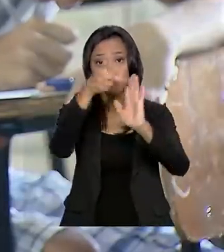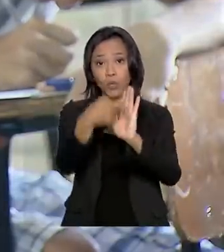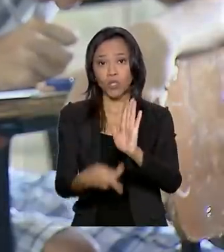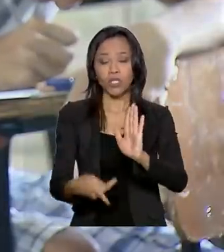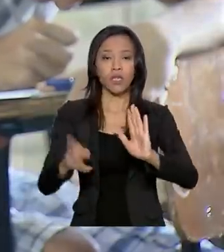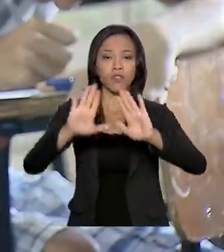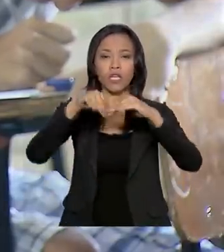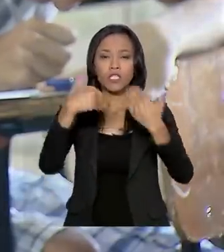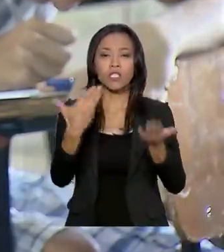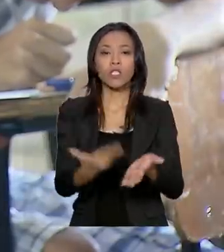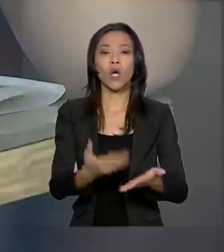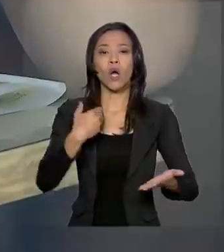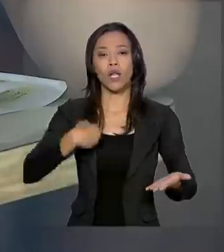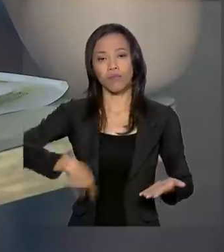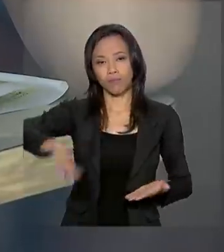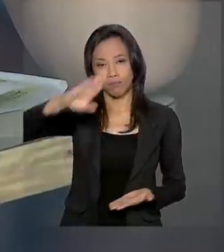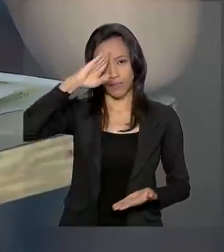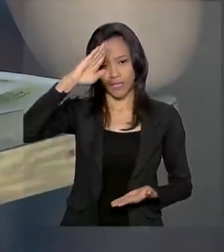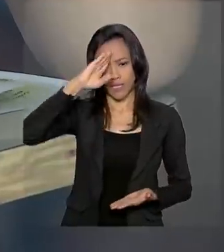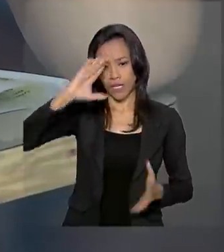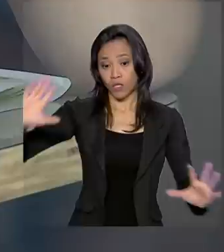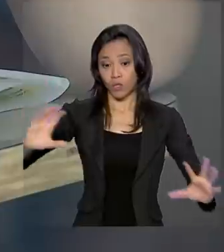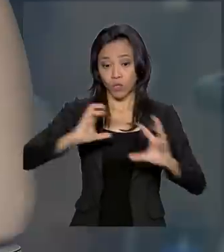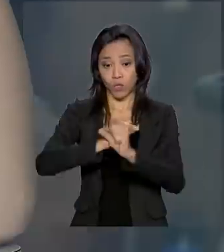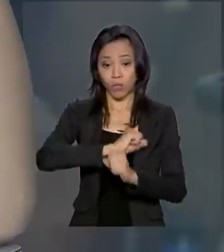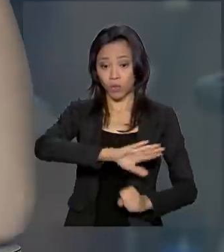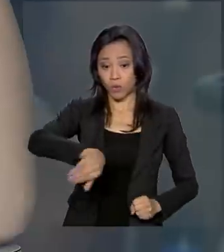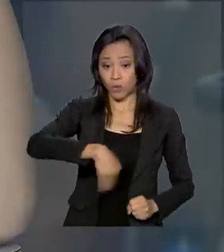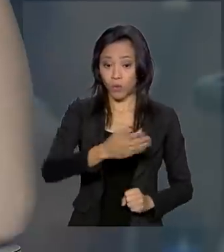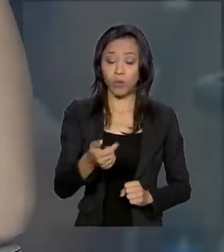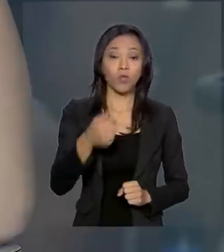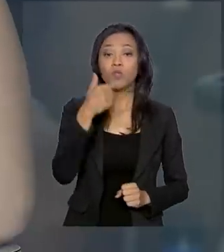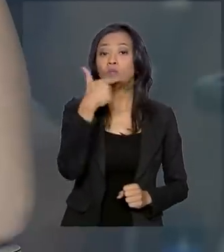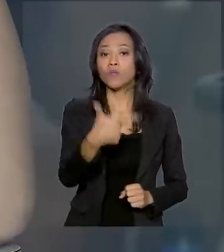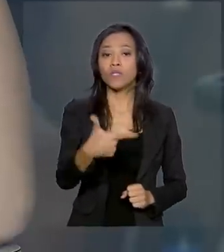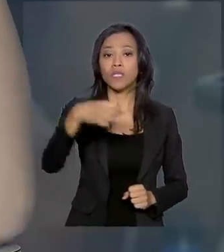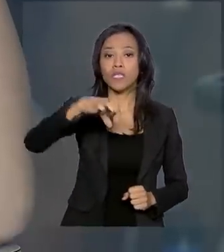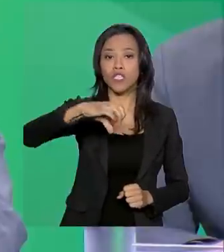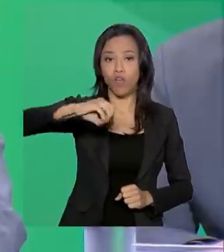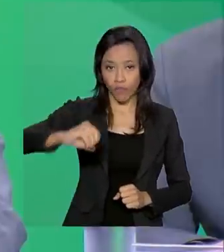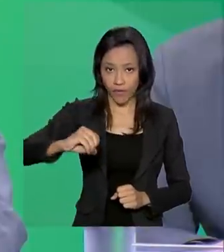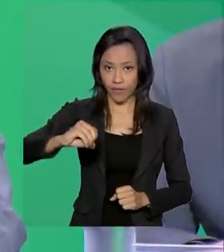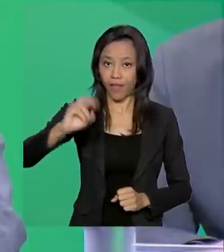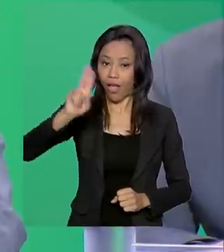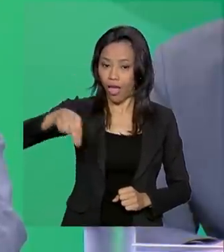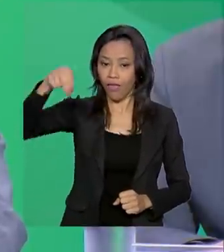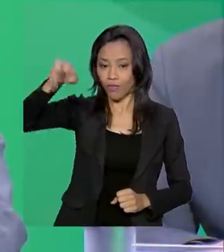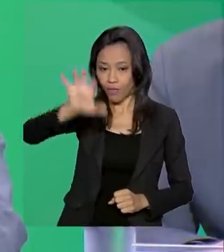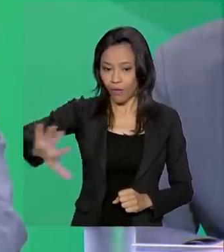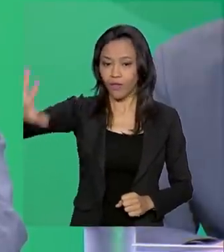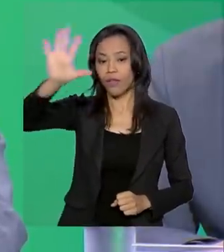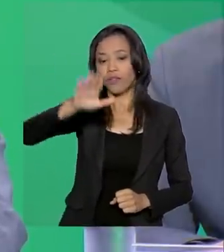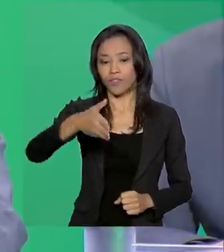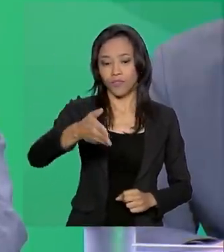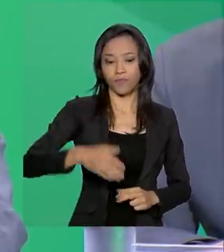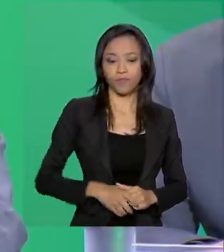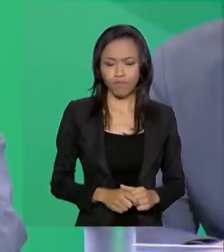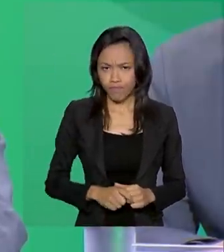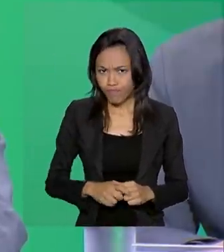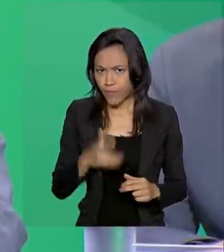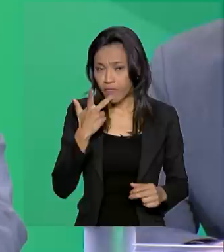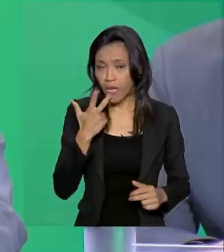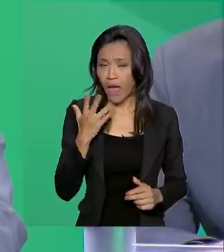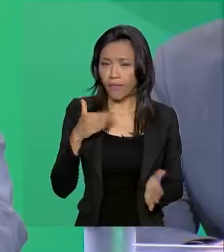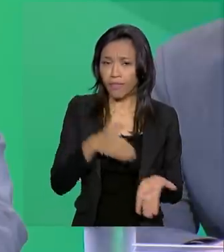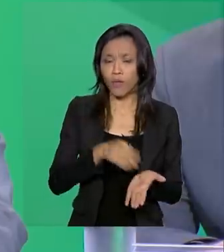-militares do governo federal. Do total, 290 estão no Nordeste. Eu pretendo antes, mas até o dia 15 de